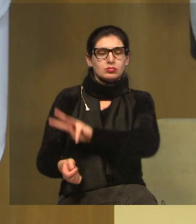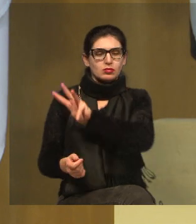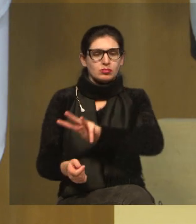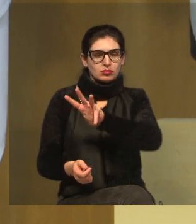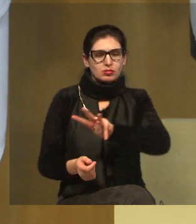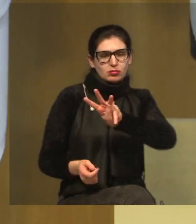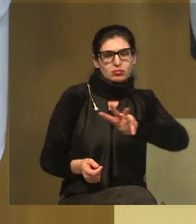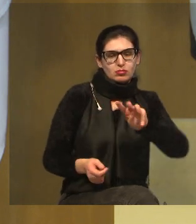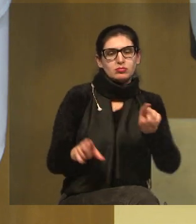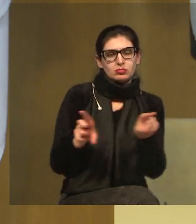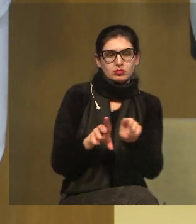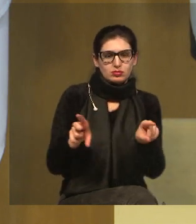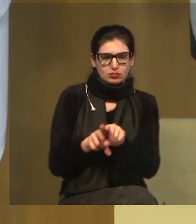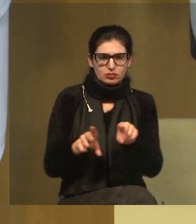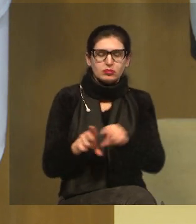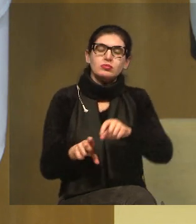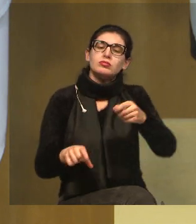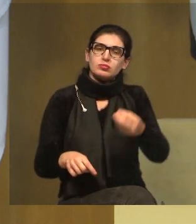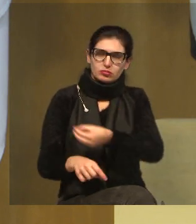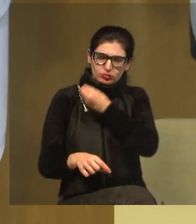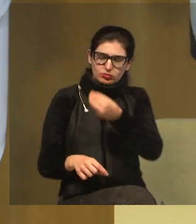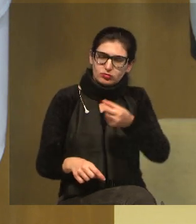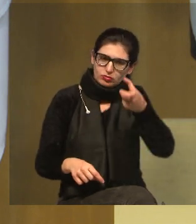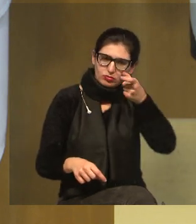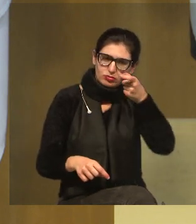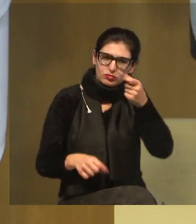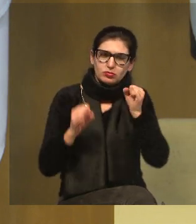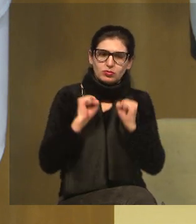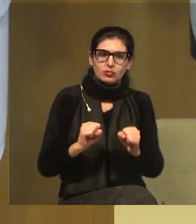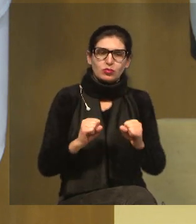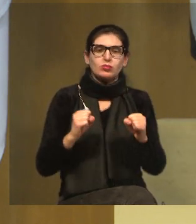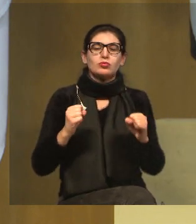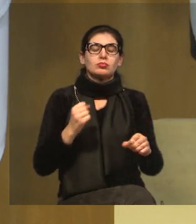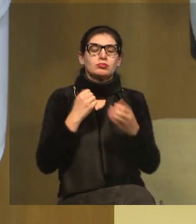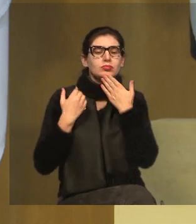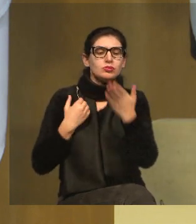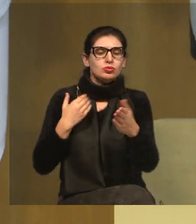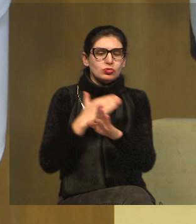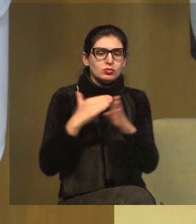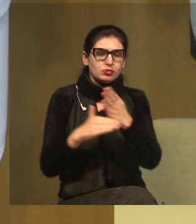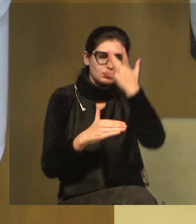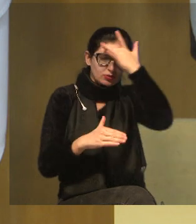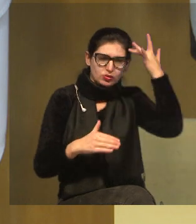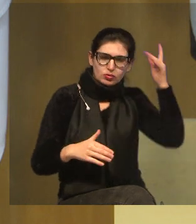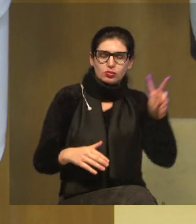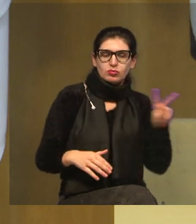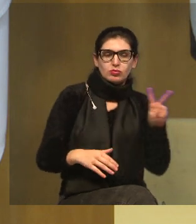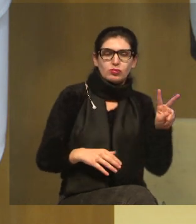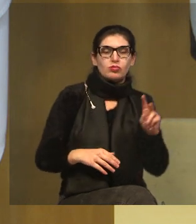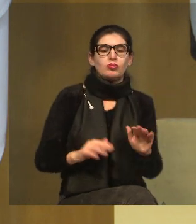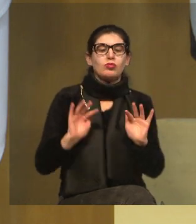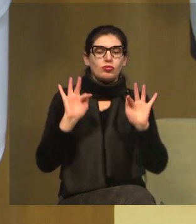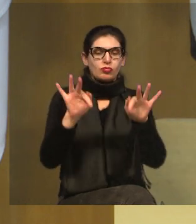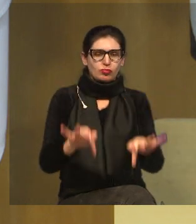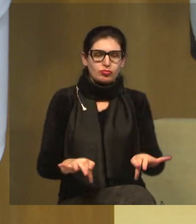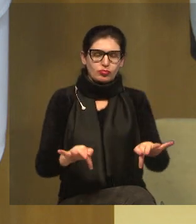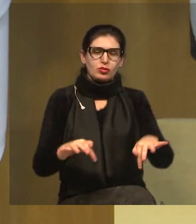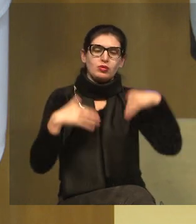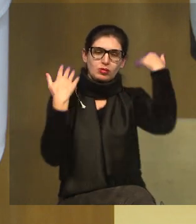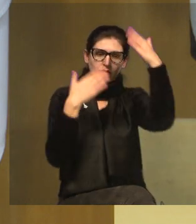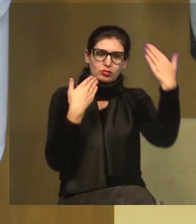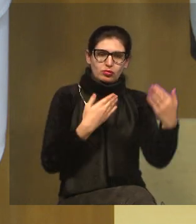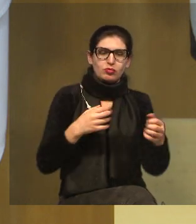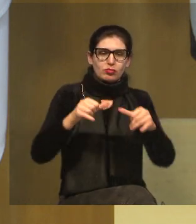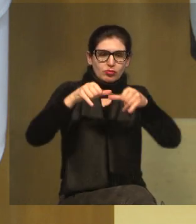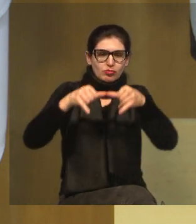site. Pedimos aos integrantes da mesa, às autoridades e aos vereadores que, ao final desta sessão, permaneçam no plenário